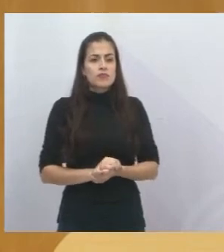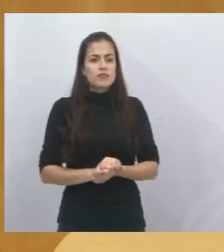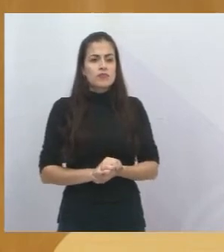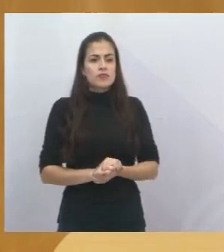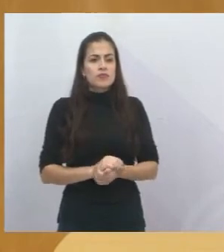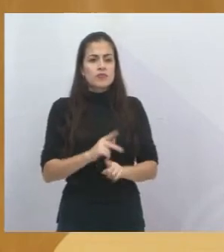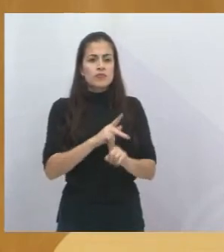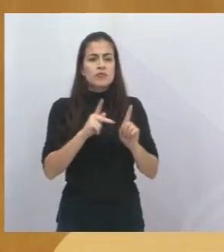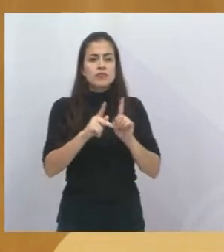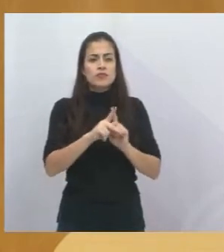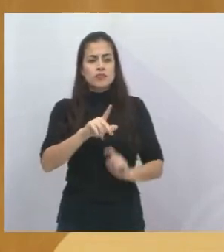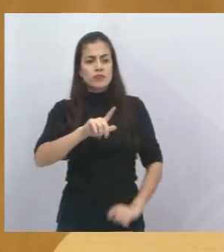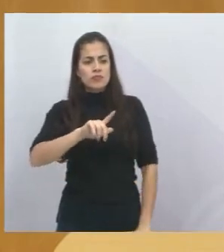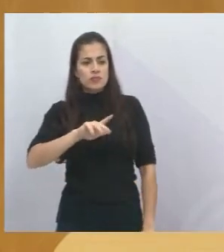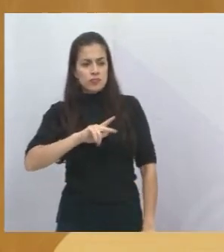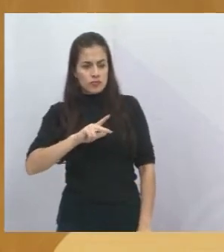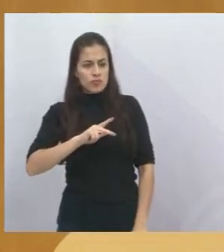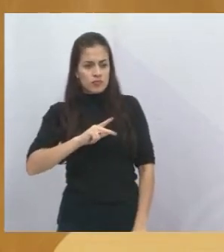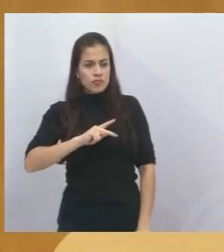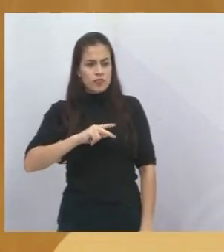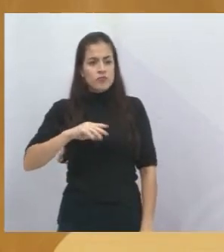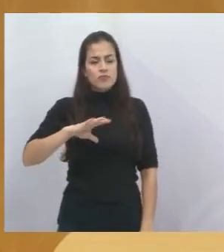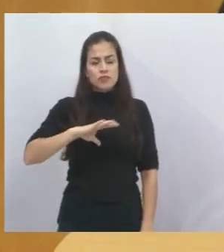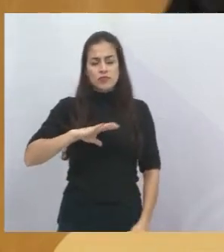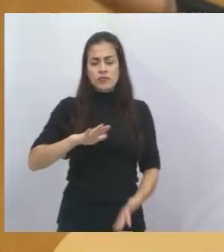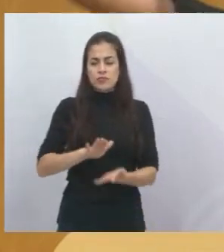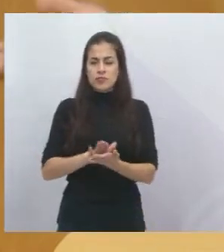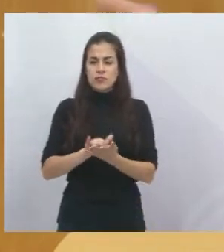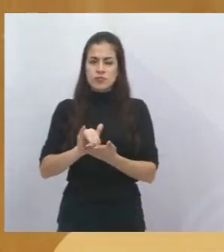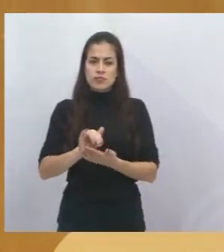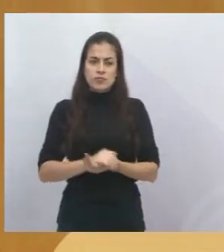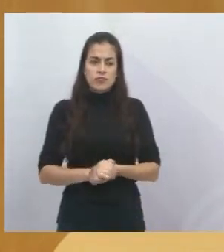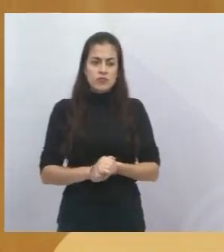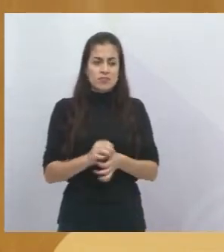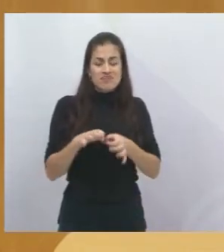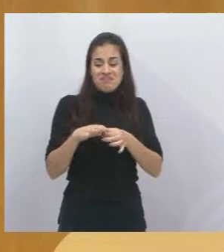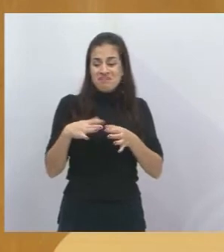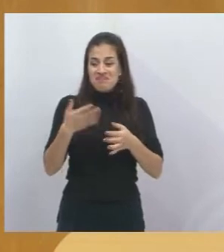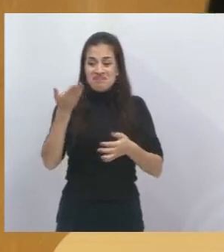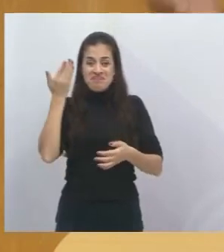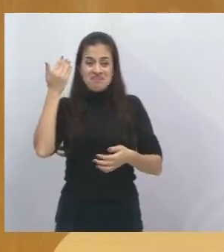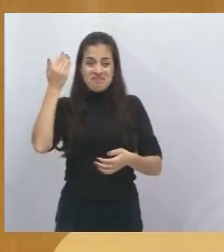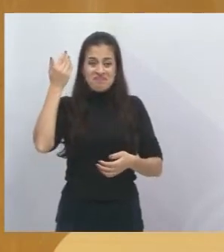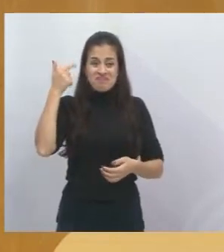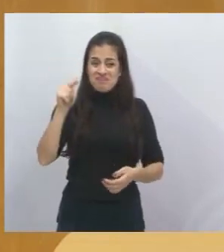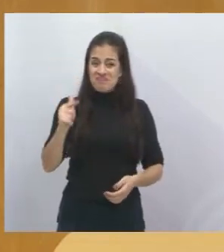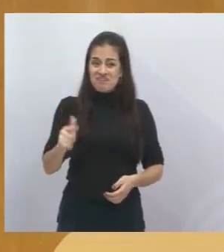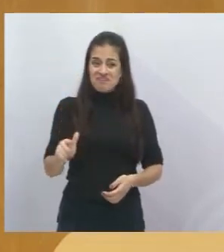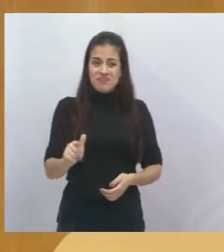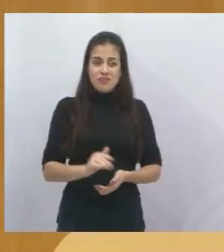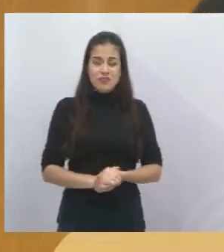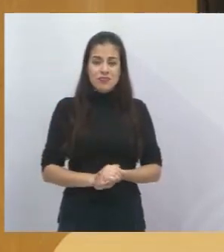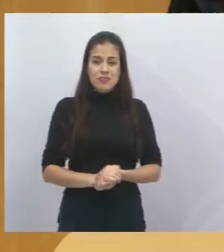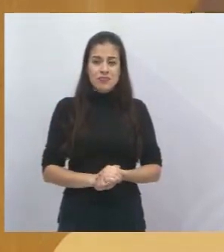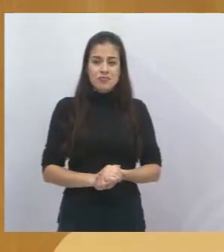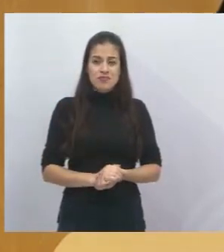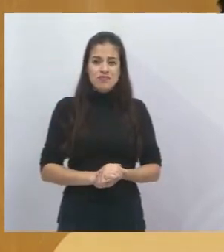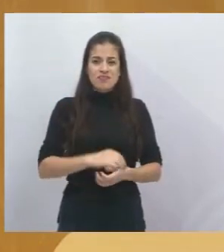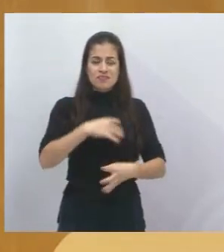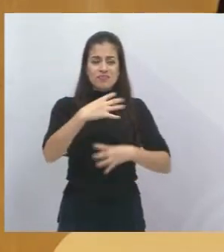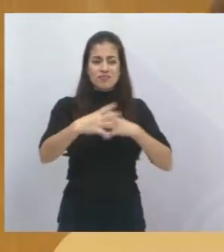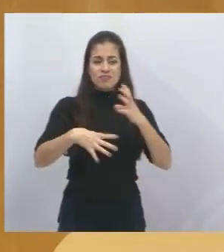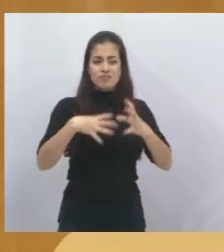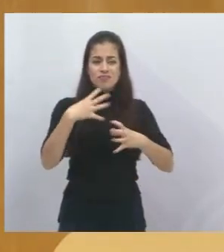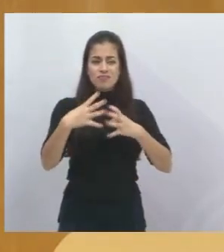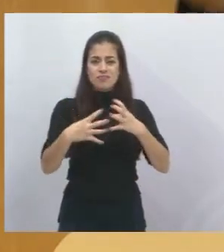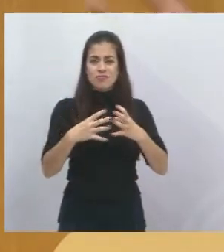ser cobrado. Então, eu acho que isso que é importante, essa abertura que ficou, coisa que no passado não tinha, coisa que no passado era atropelado, trazia-se para